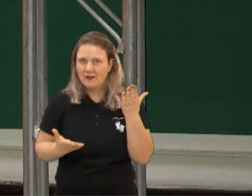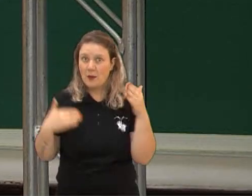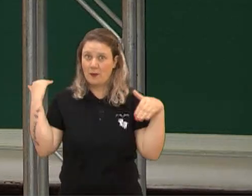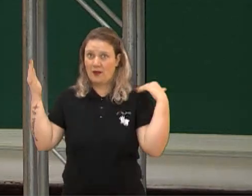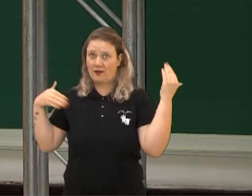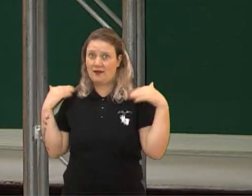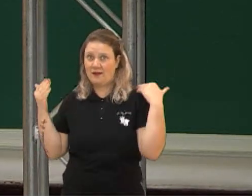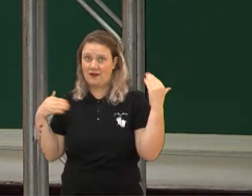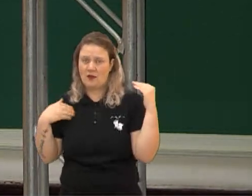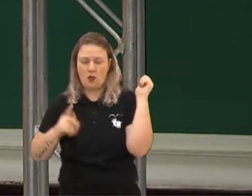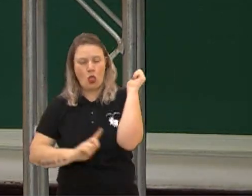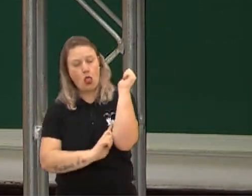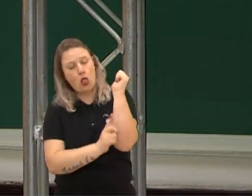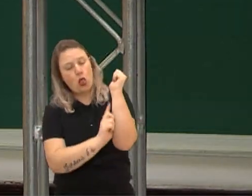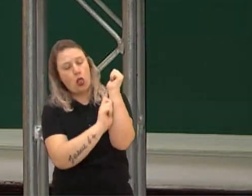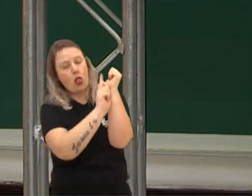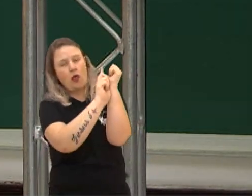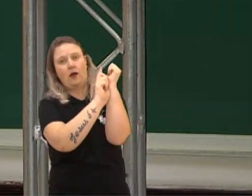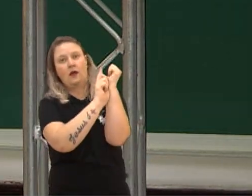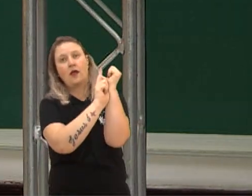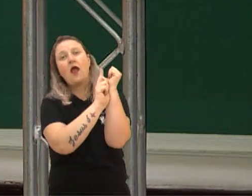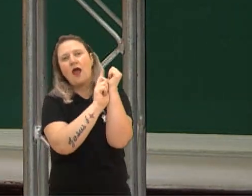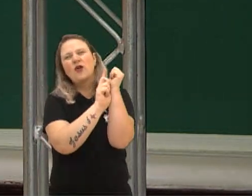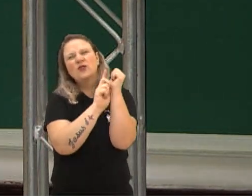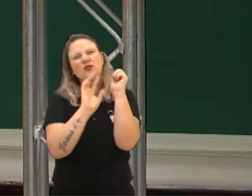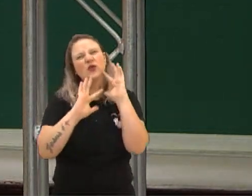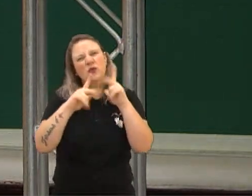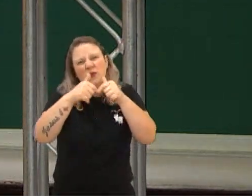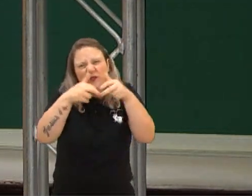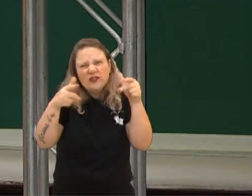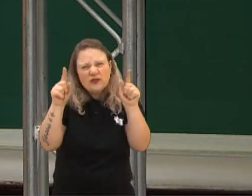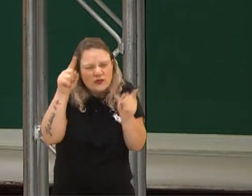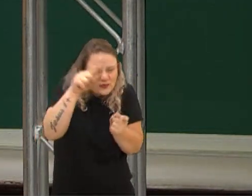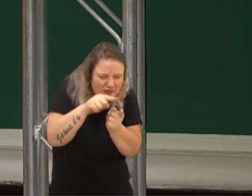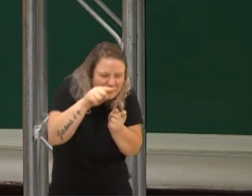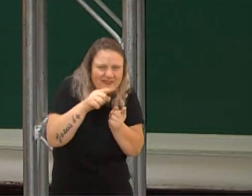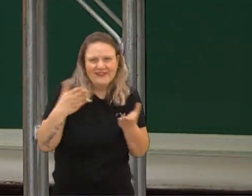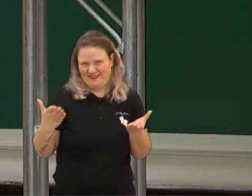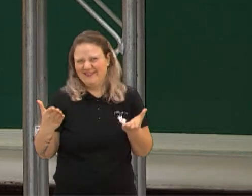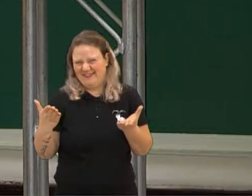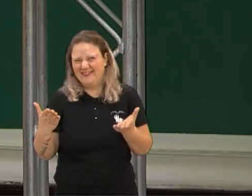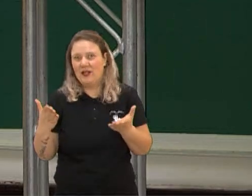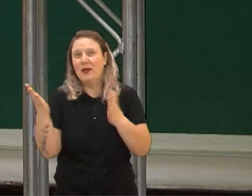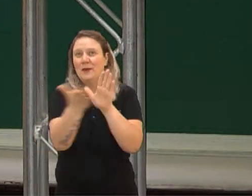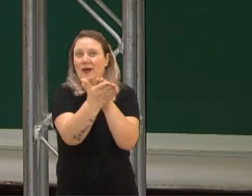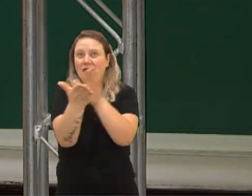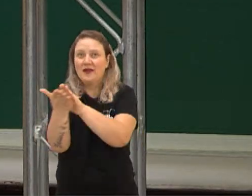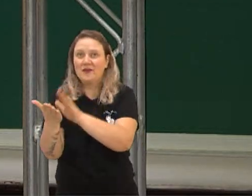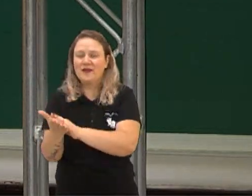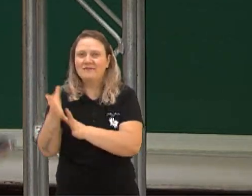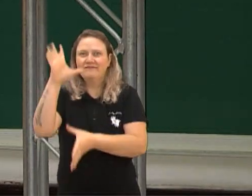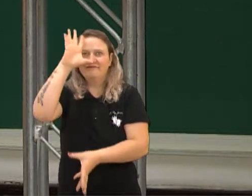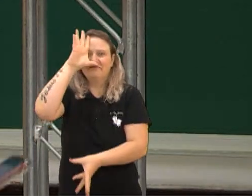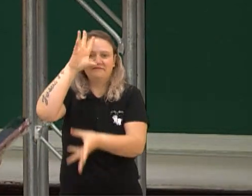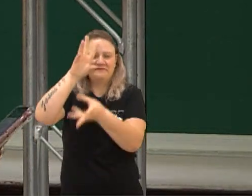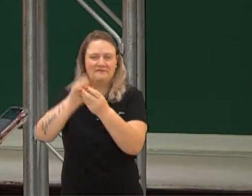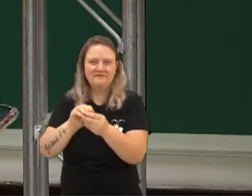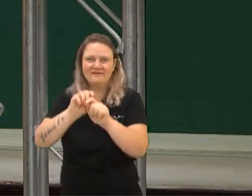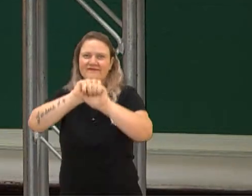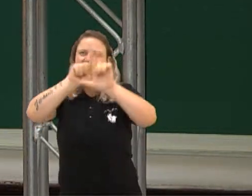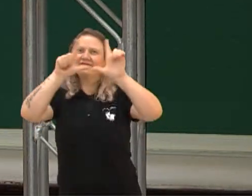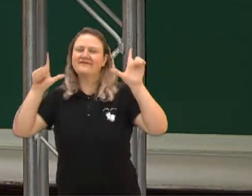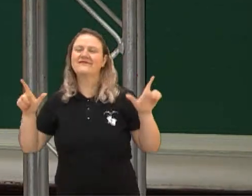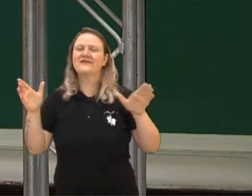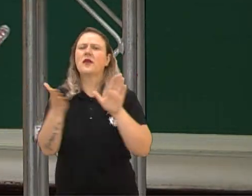as lagartixas que passeavam no muro de tijolo vermelho. Então, parabéns para quem conseguiu captar, quem não conseguiu, parabéns também,